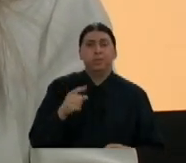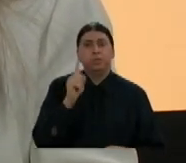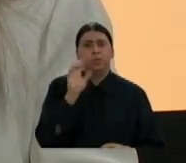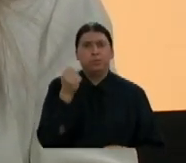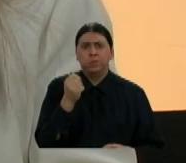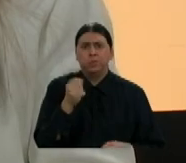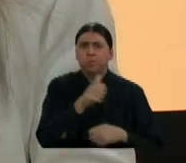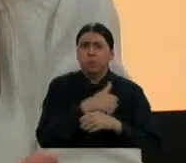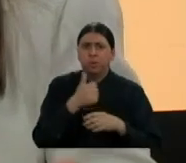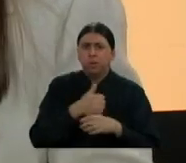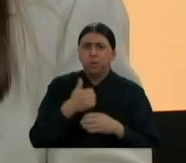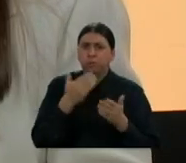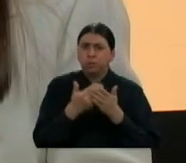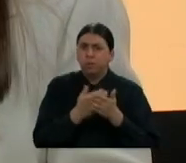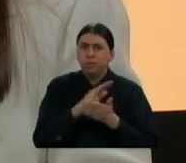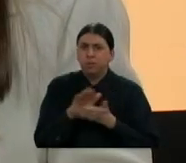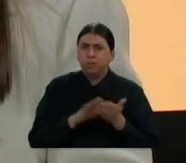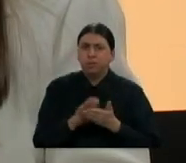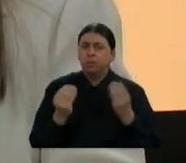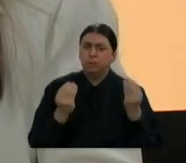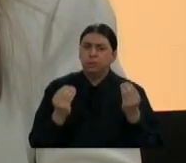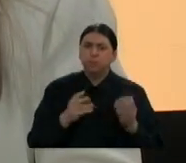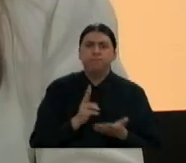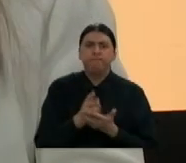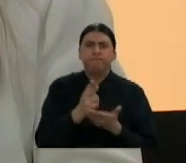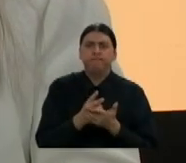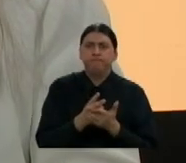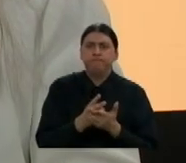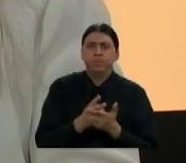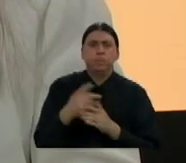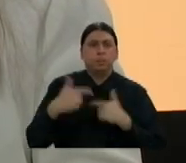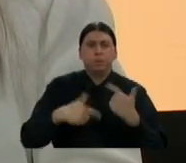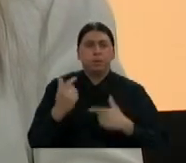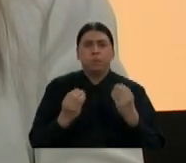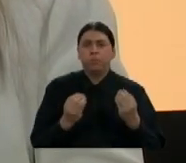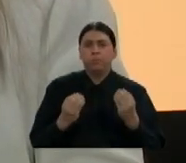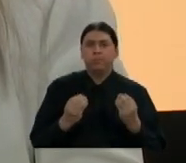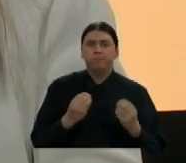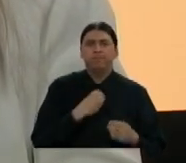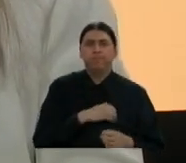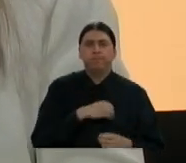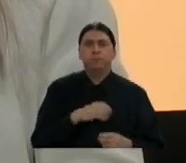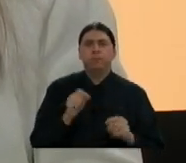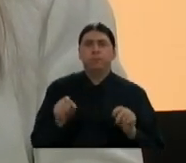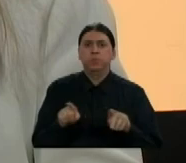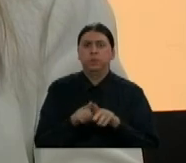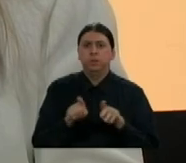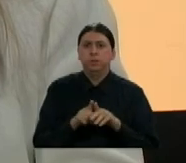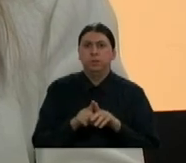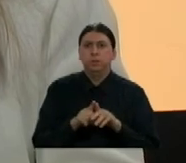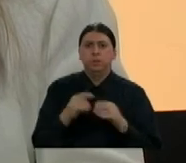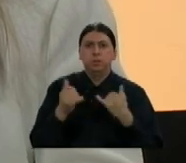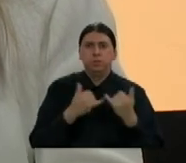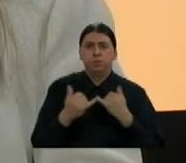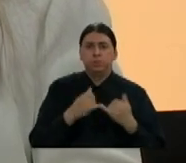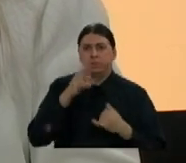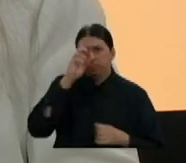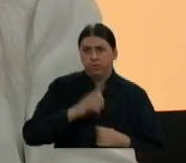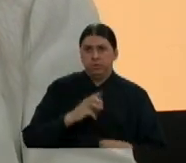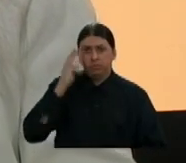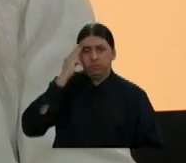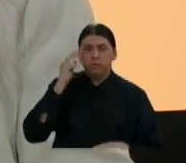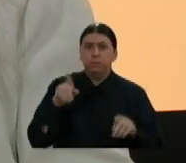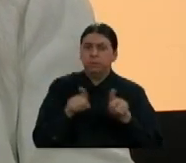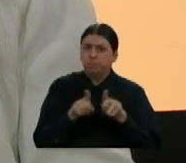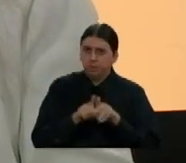profissionalizado como é que eles vão se manter enquanto que o chute não tem o objetivo preservado tem deficiência neurológica acaba ficando